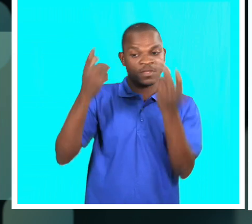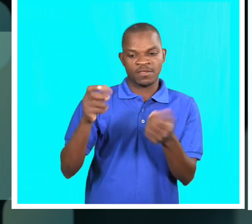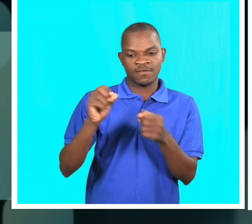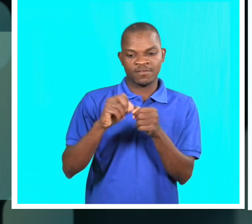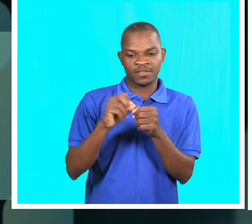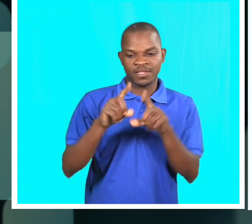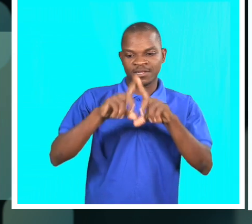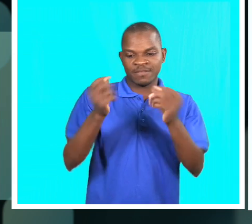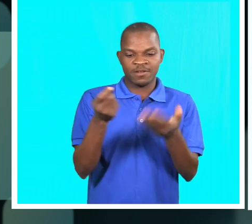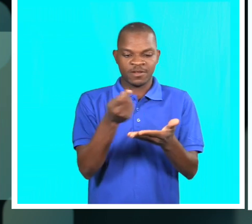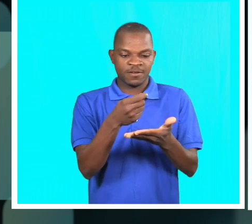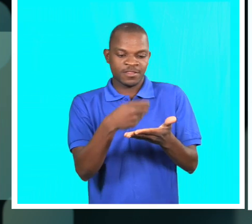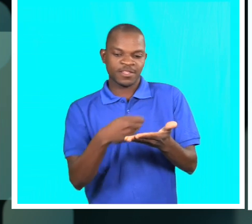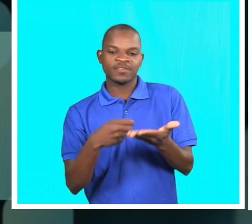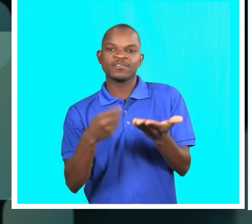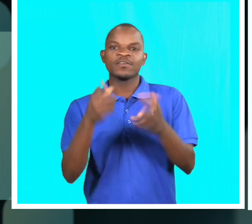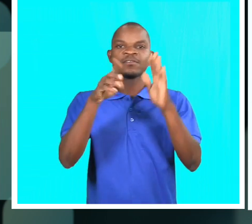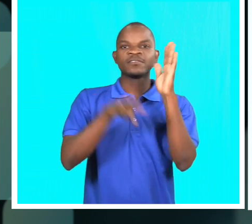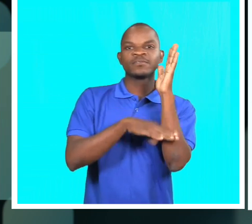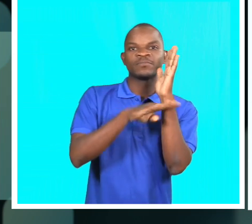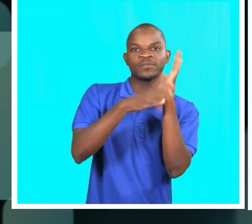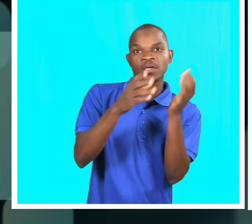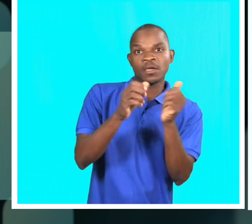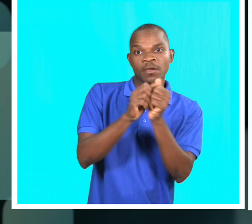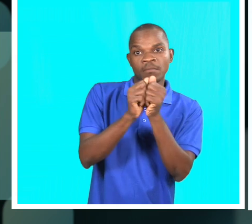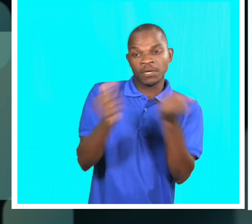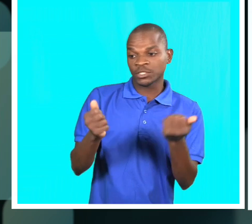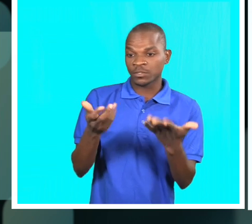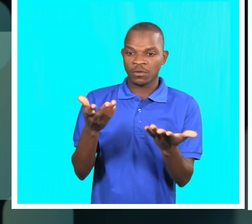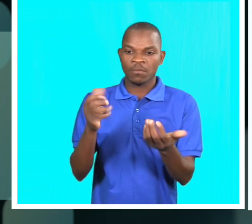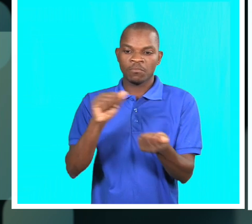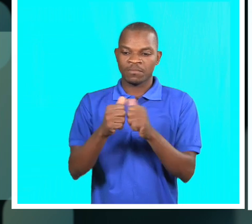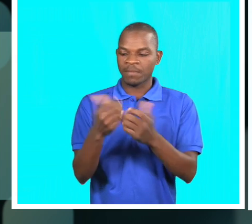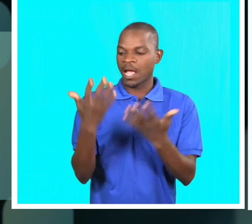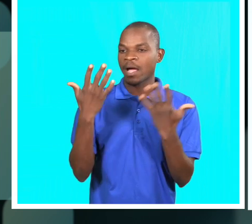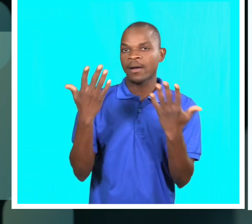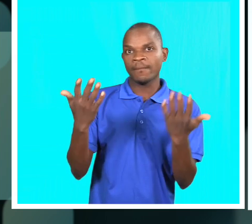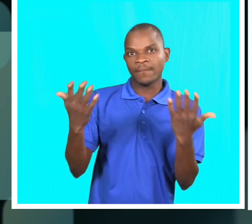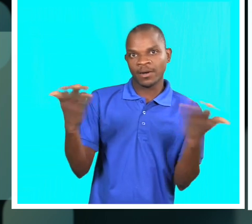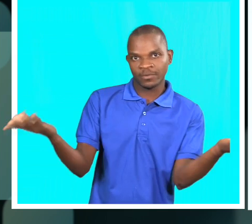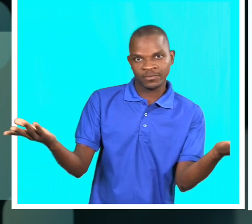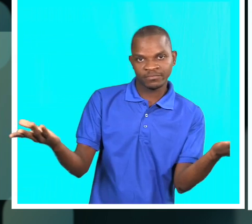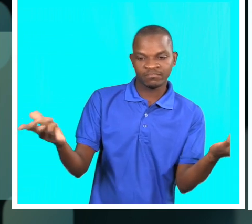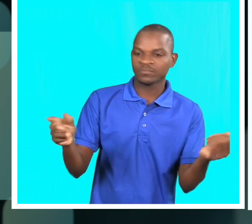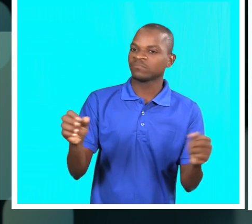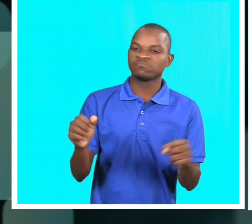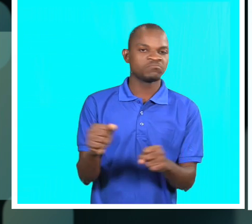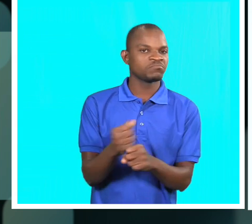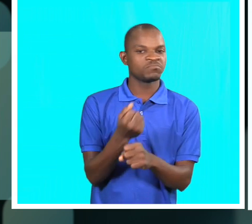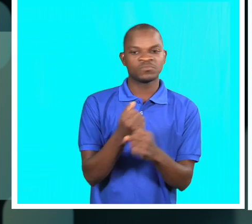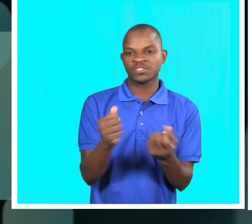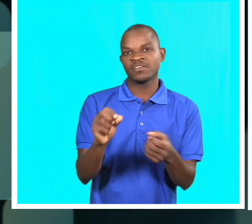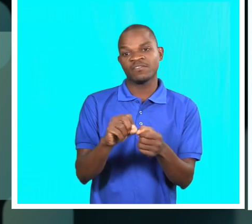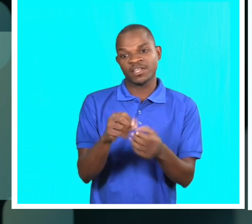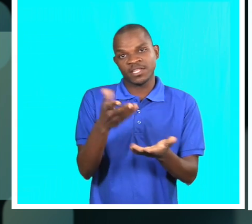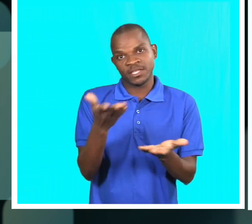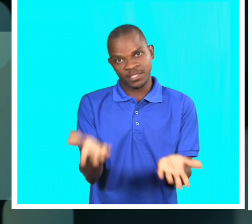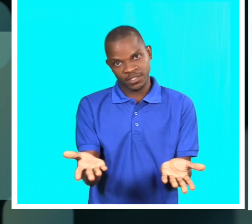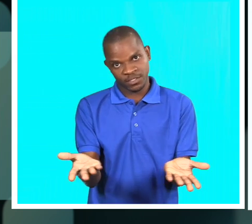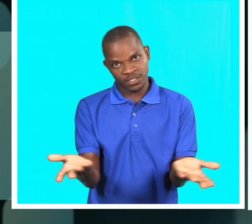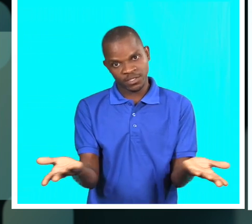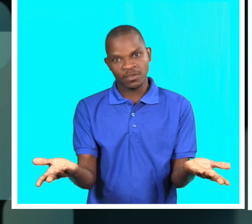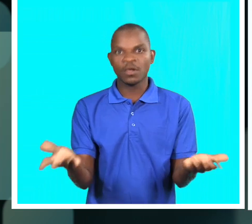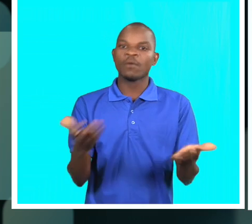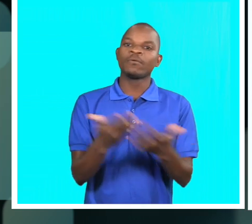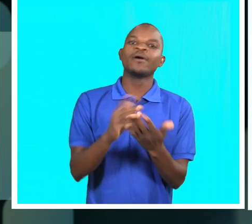Ela não deu fazer arquitetura, mas por causa da mão, não vou